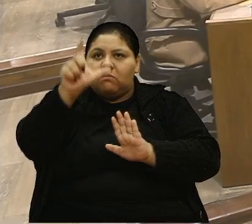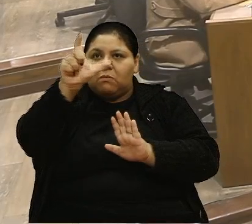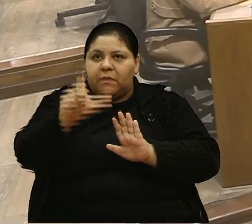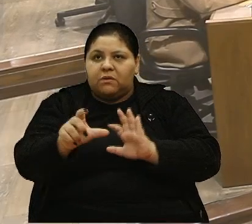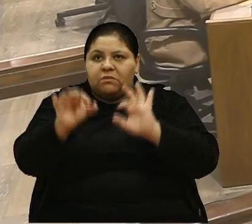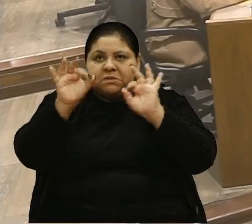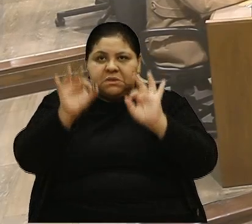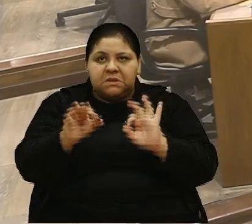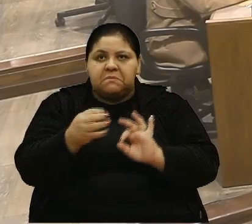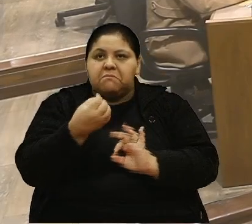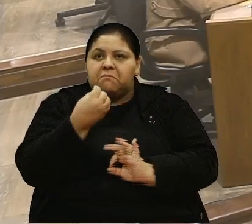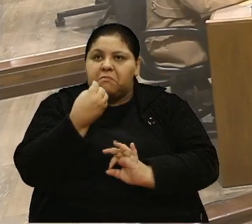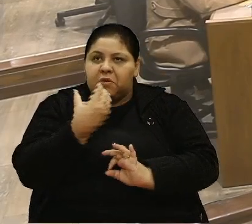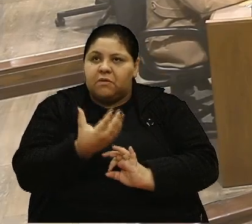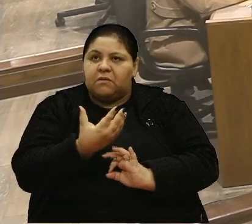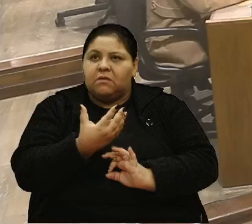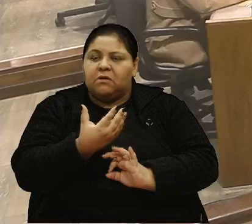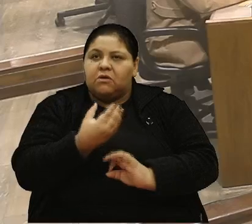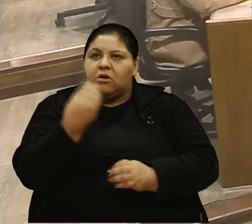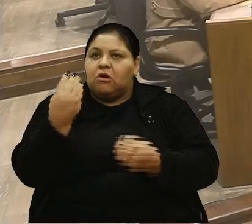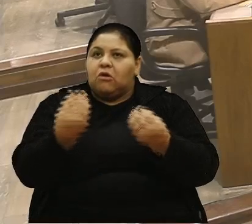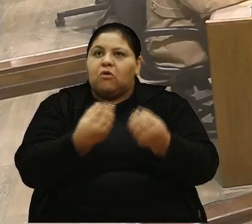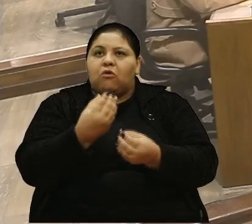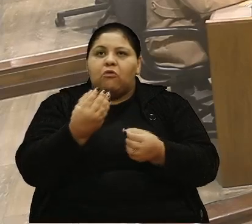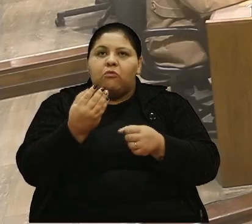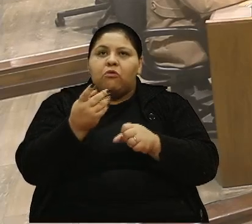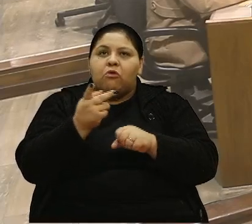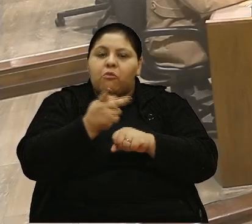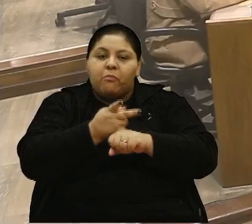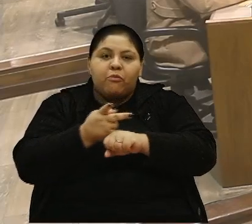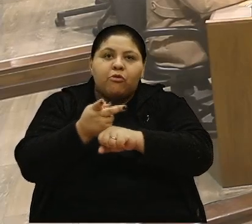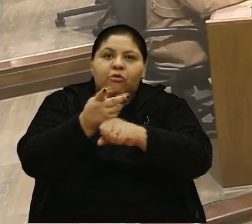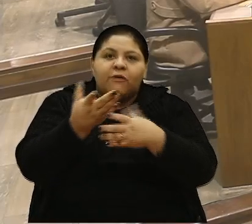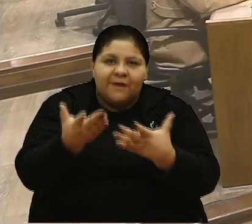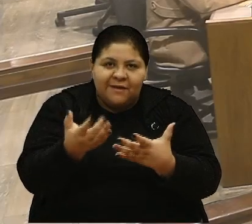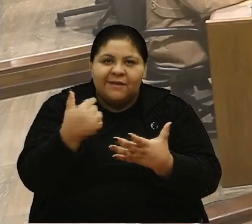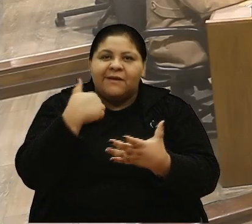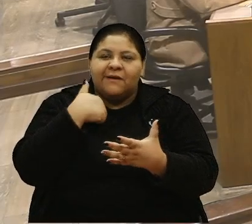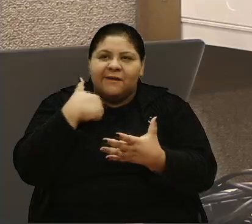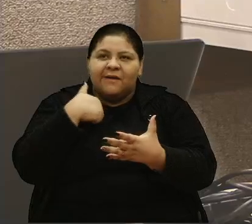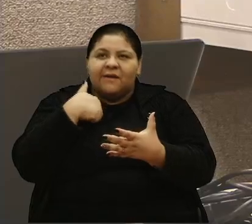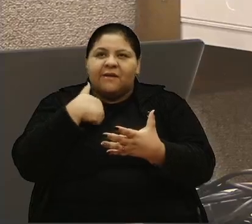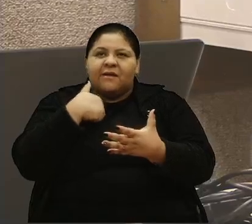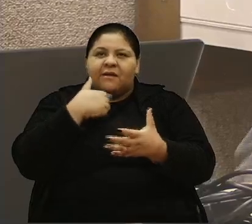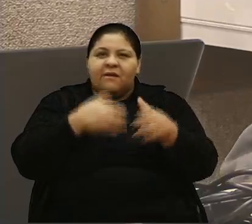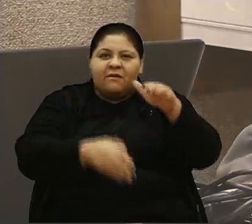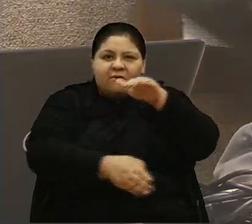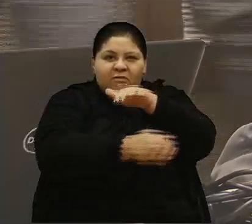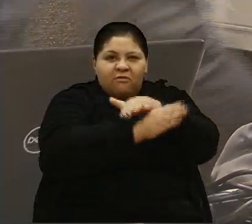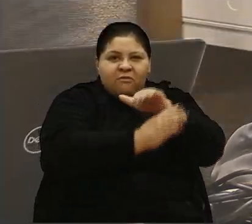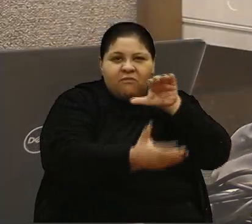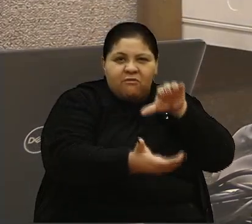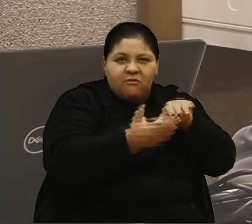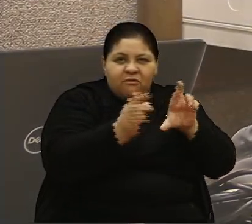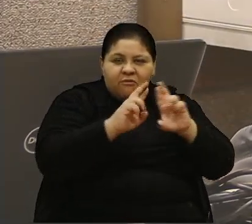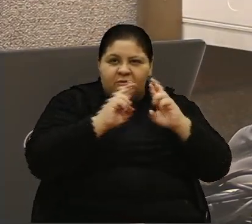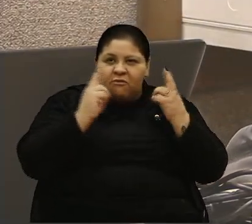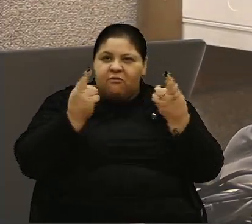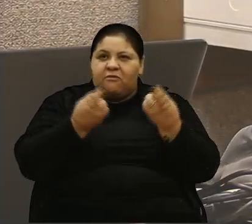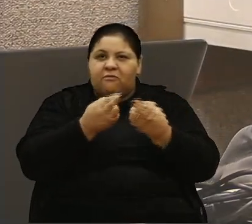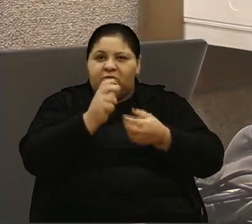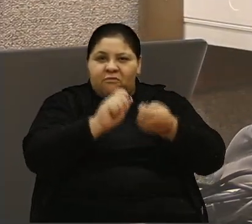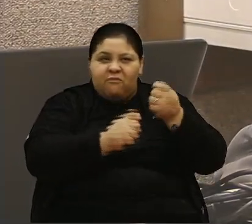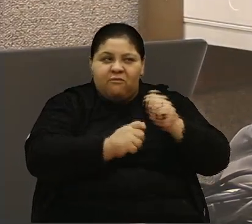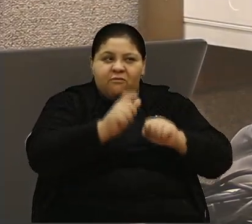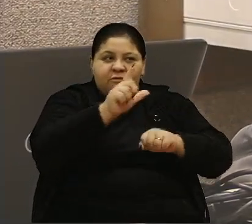bem, tá? De procurado. Né? Eu estive agora em Brasília, em audiência no Ministério da Indústria e Comércio,